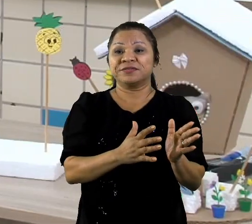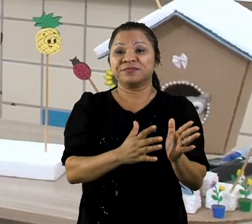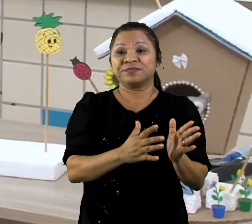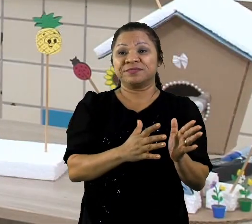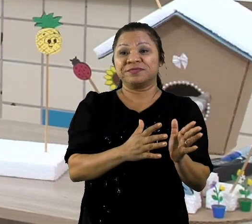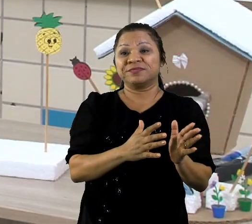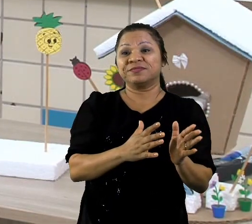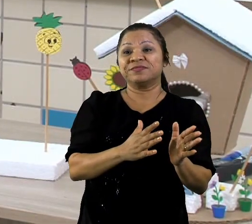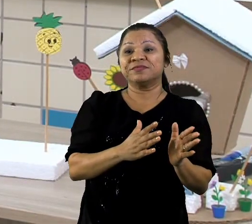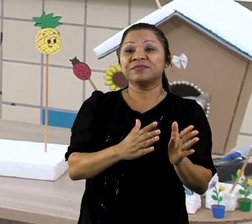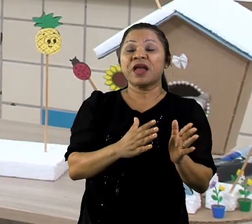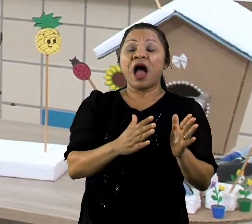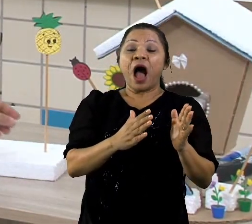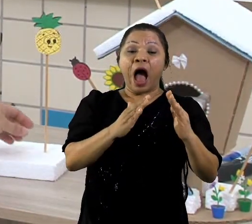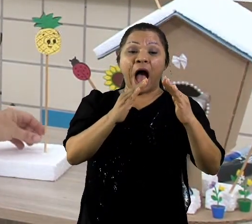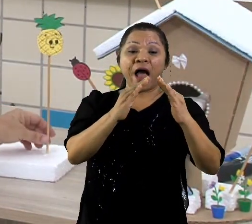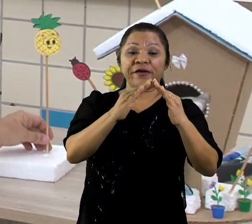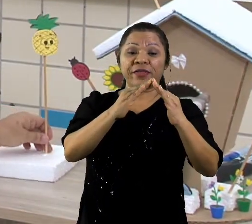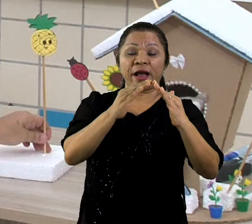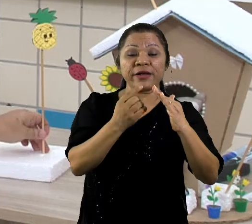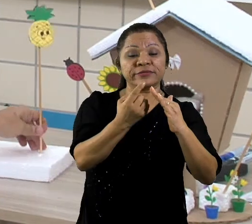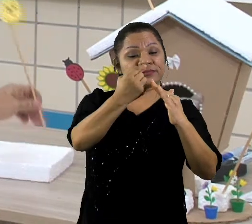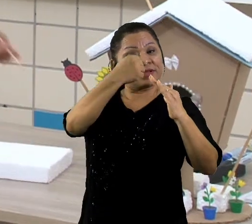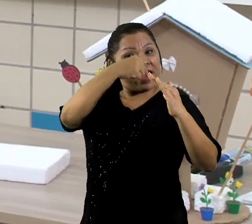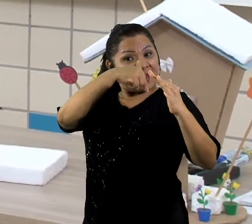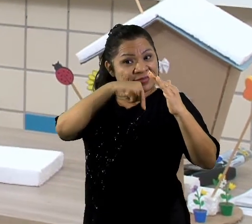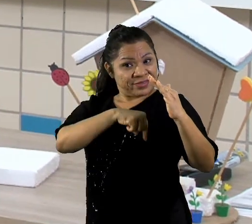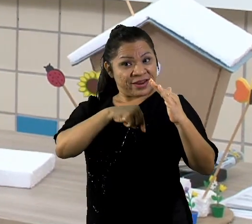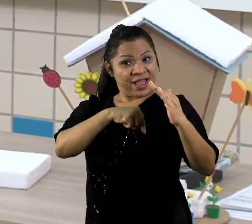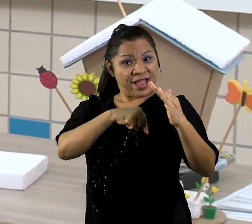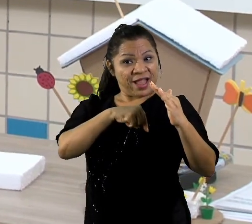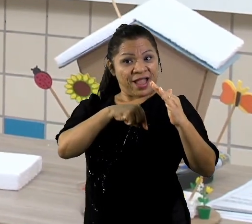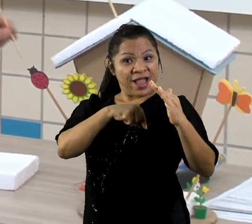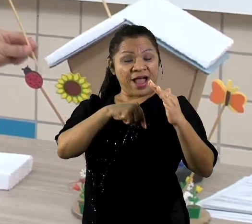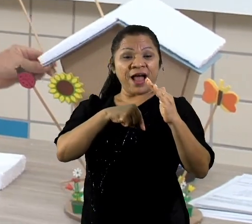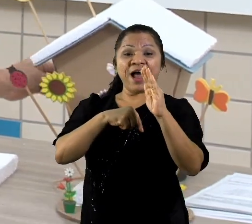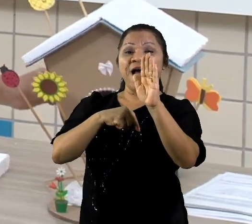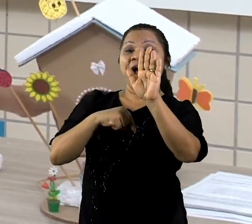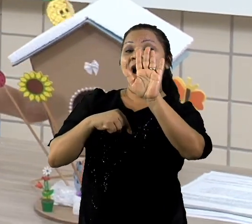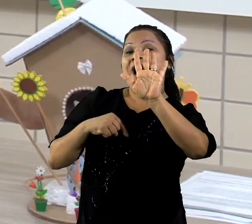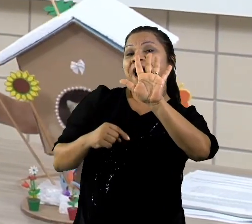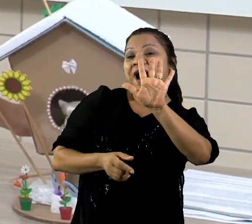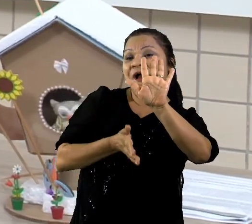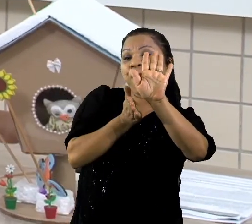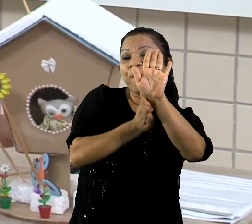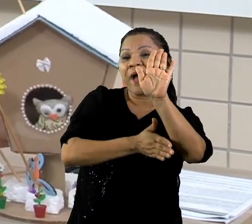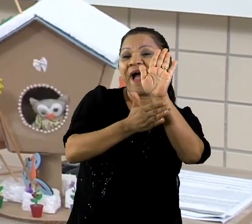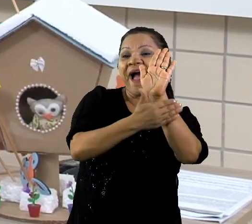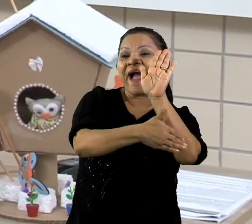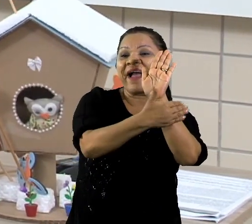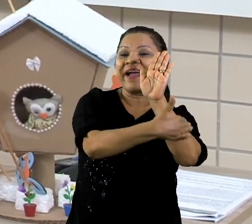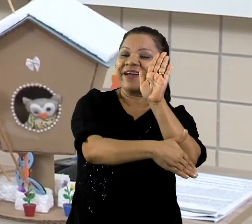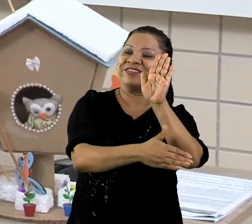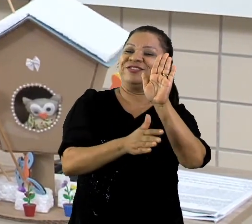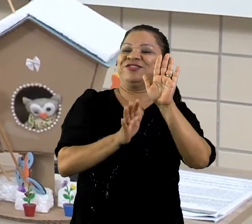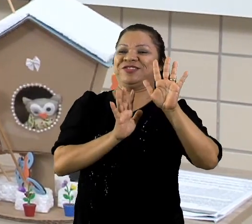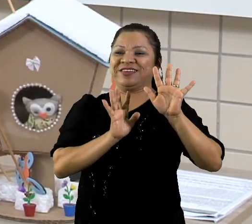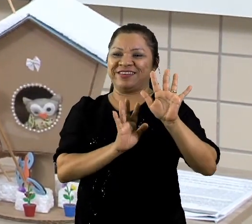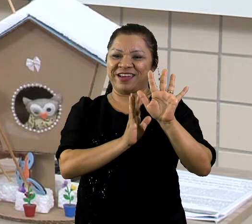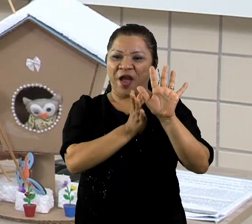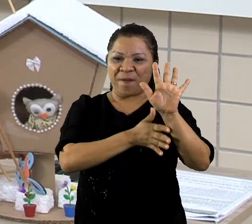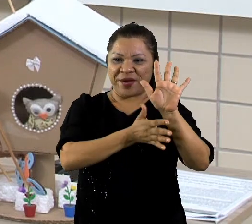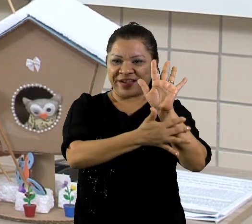Atrás da nossa casinha, quem vai ficar é o abacaxi. A plantação de abacaxi da nossa corujinha